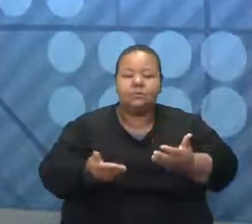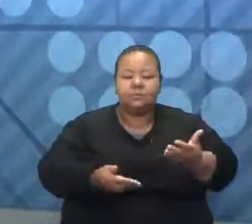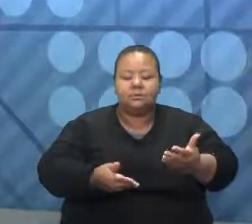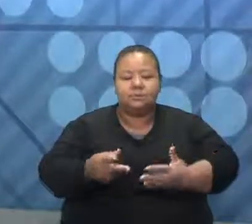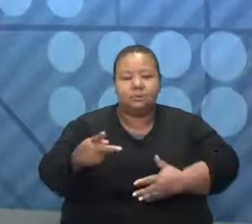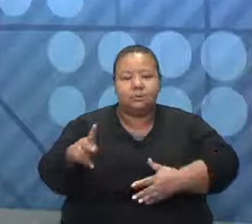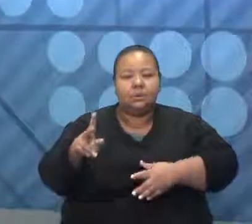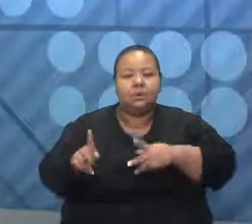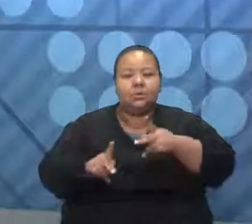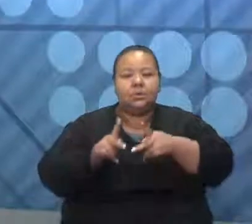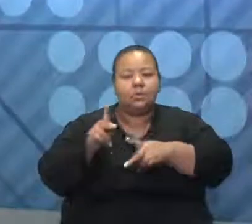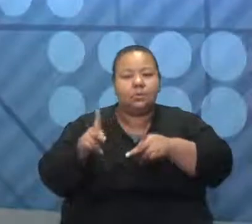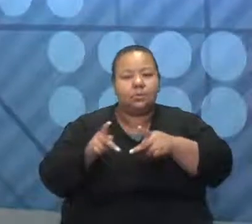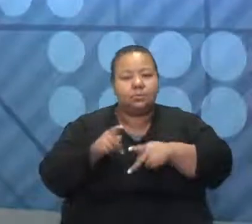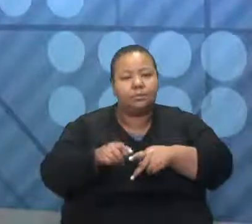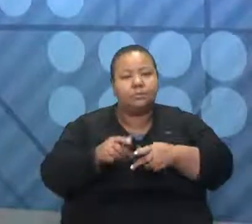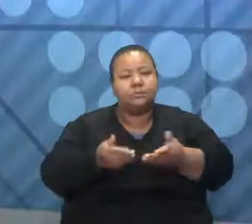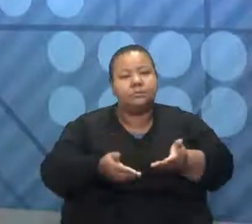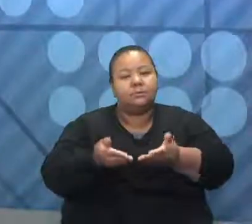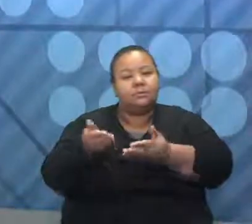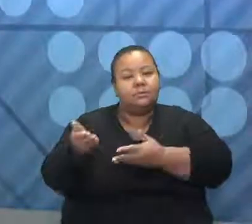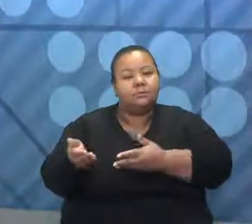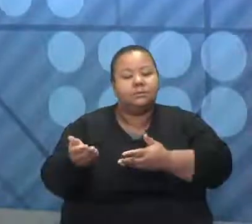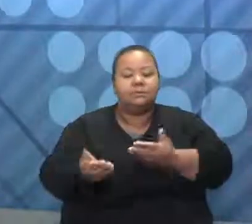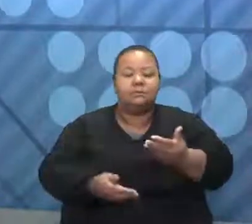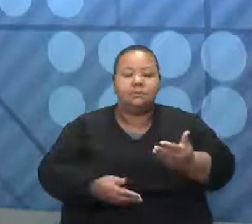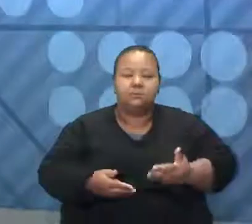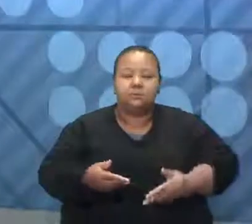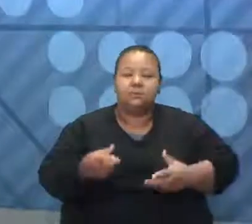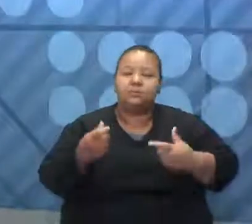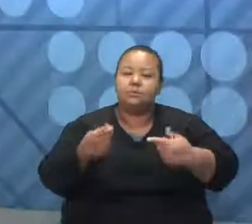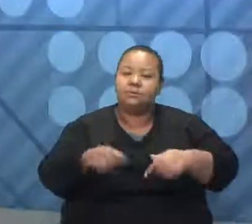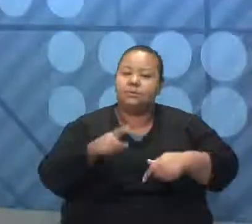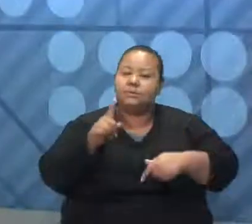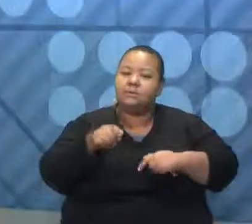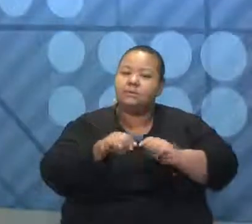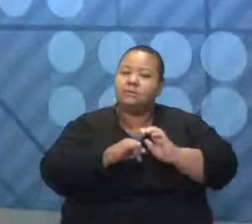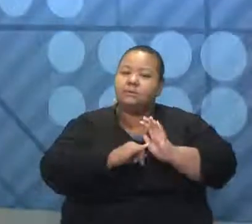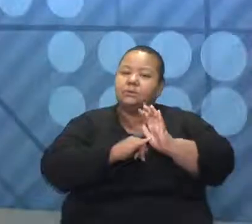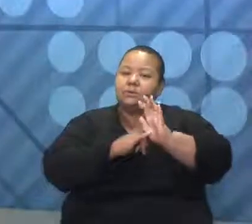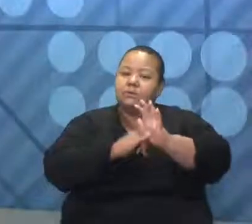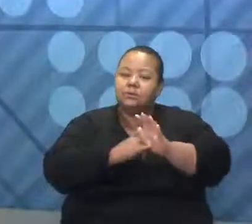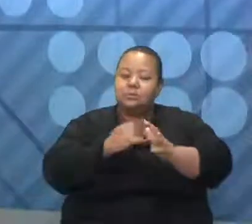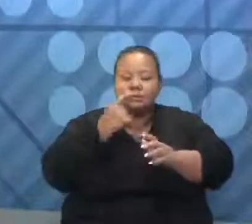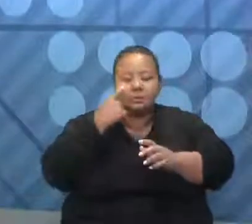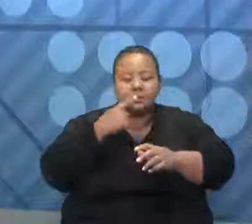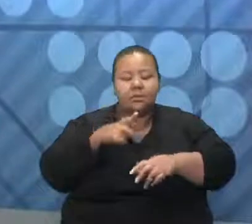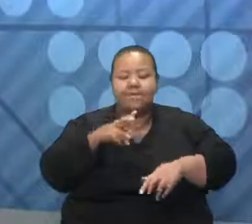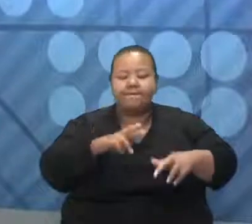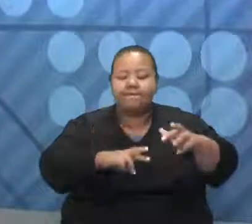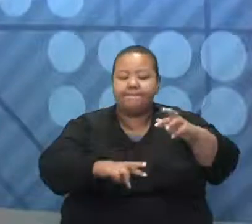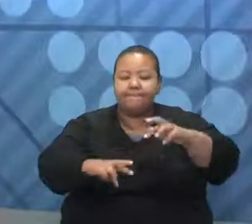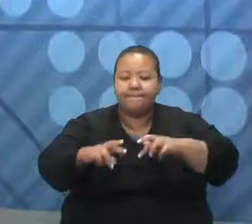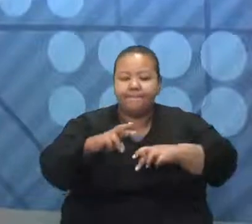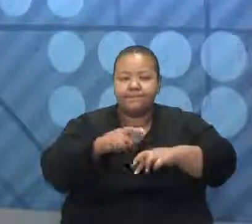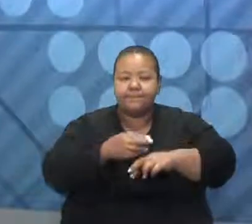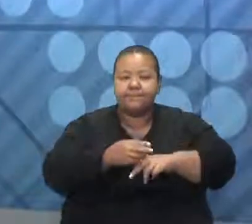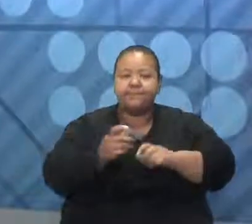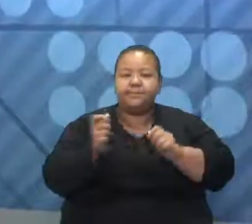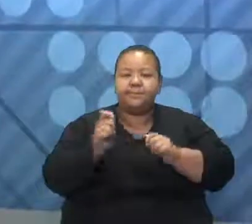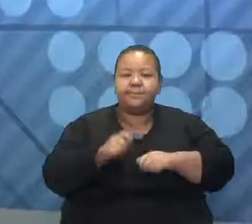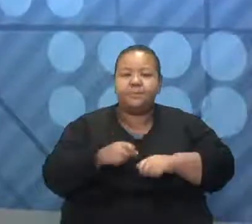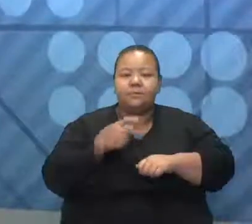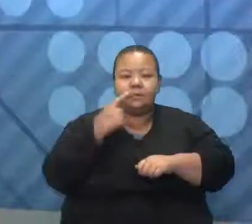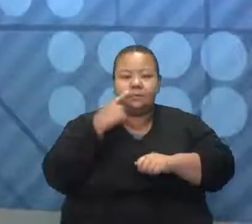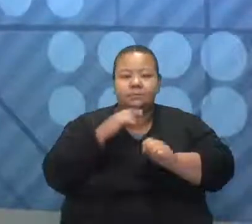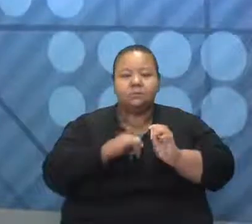população. Nessa entrega de serviço, tem que ter um indicador, tem que ter uma análise desses indicadores. Então, eu posso ter um